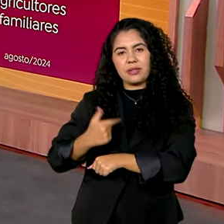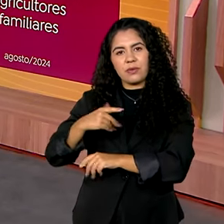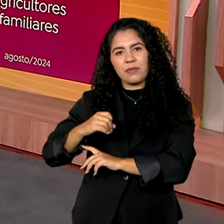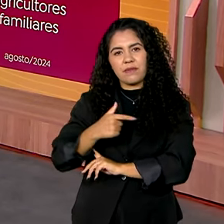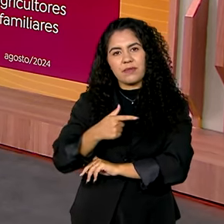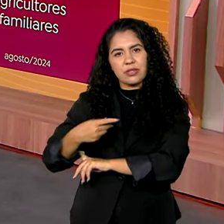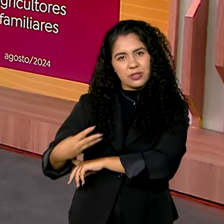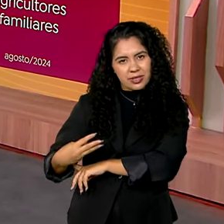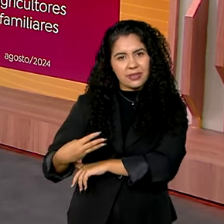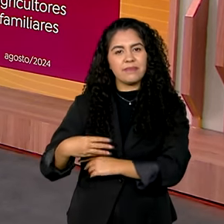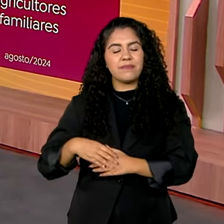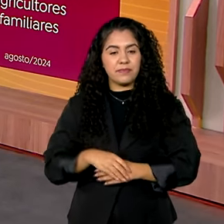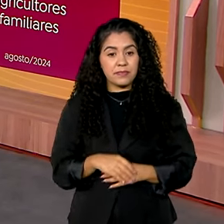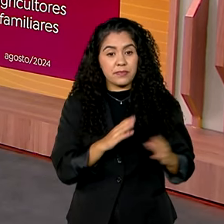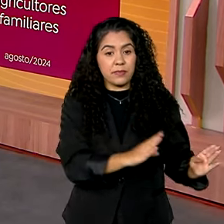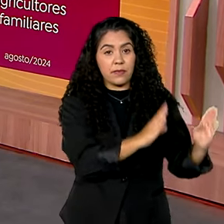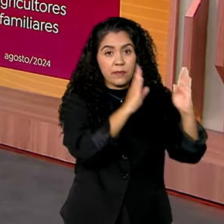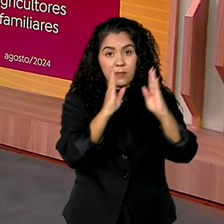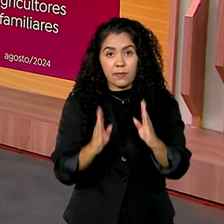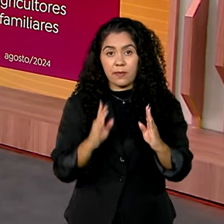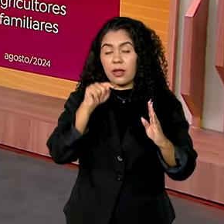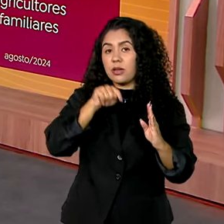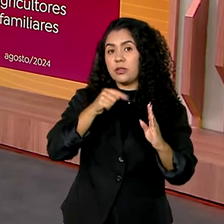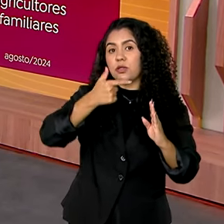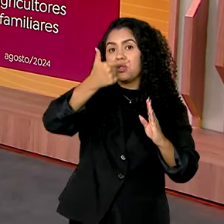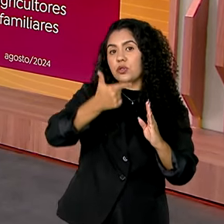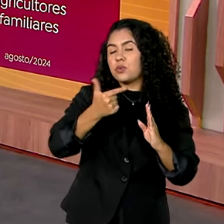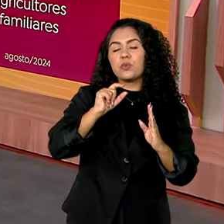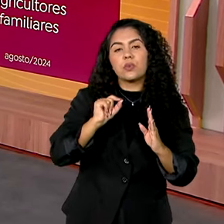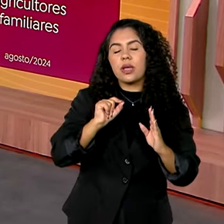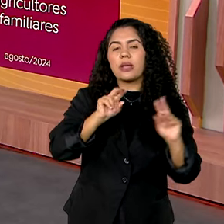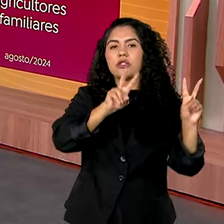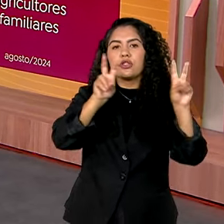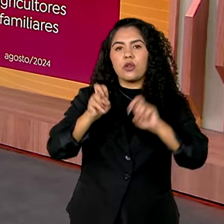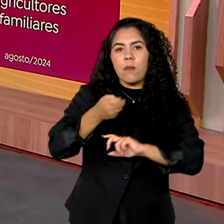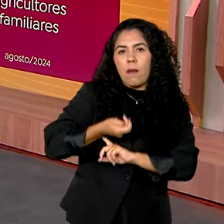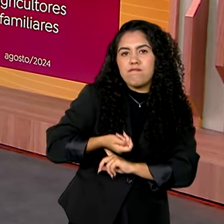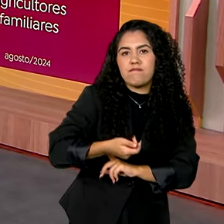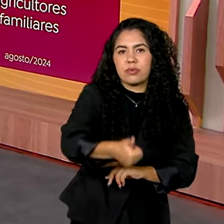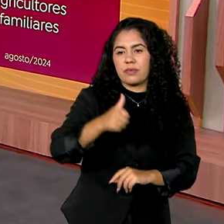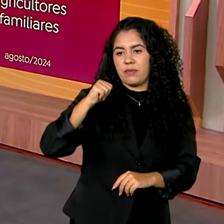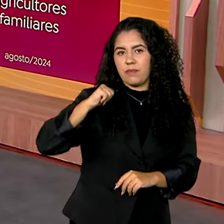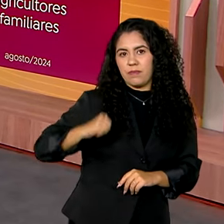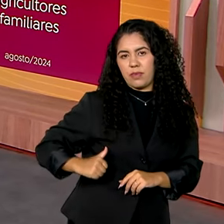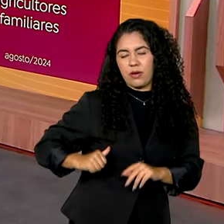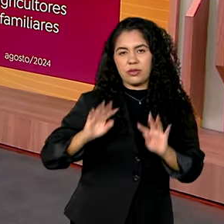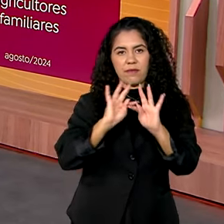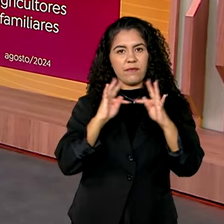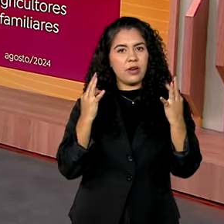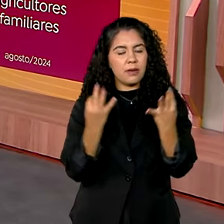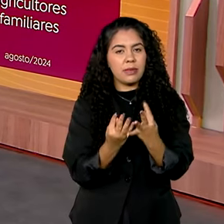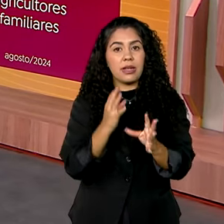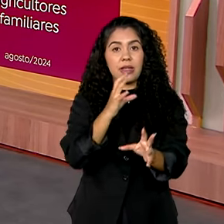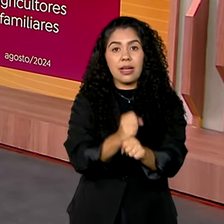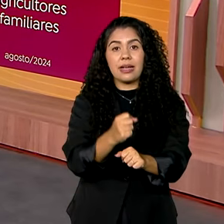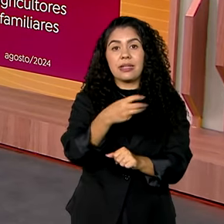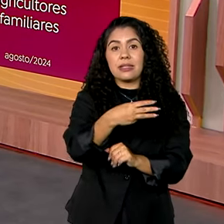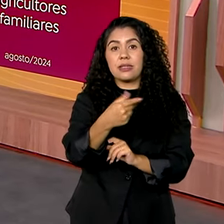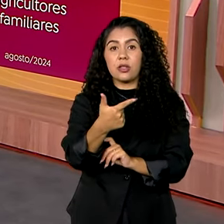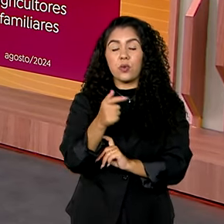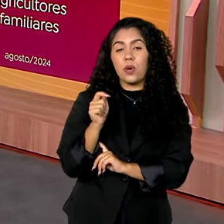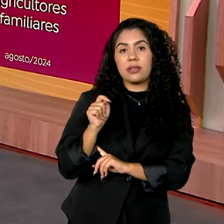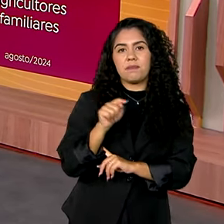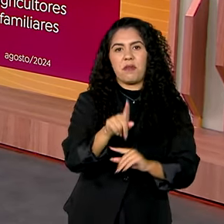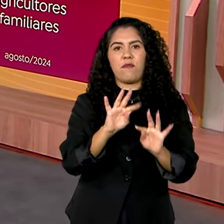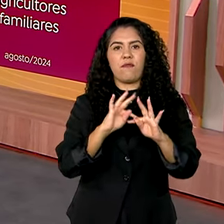programa foi ampliado. Já o Bolsa Família, a gente tem aí, ó, mais de 32 mil famílias beneficiadas